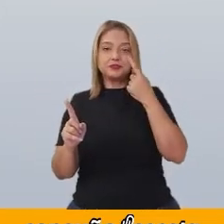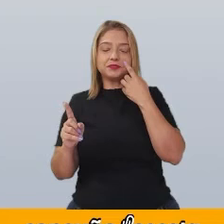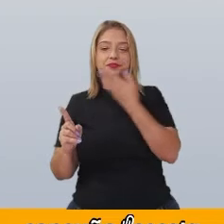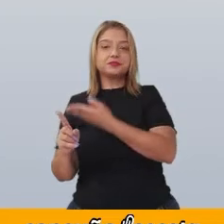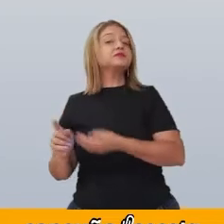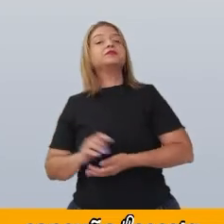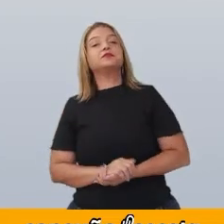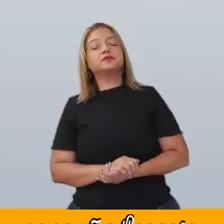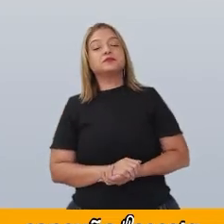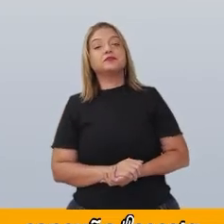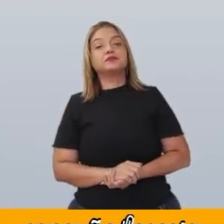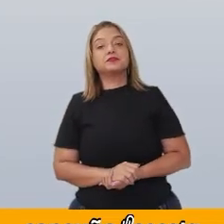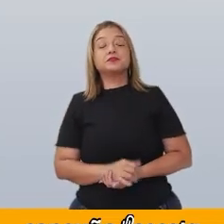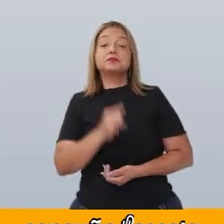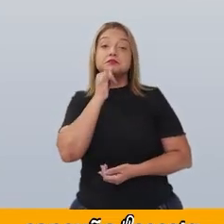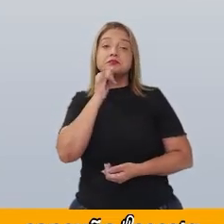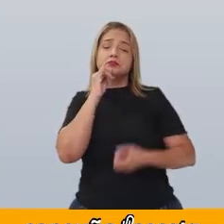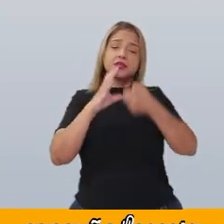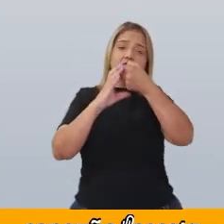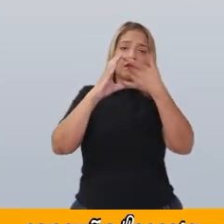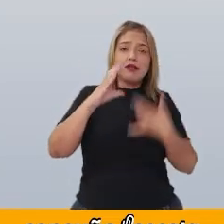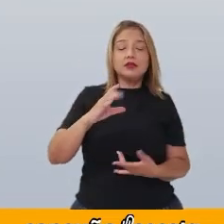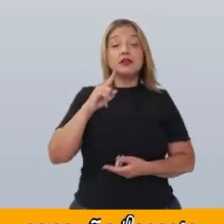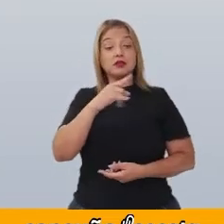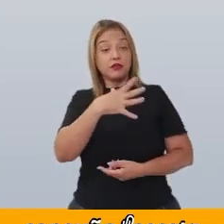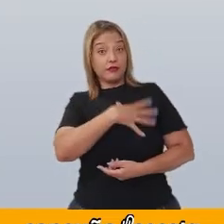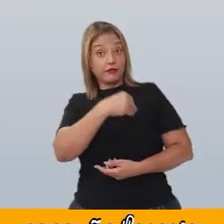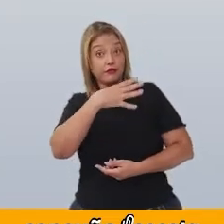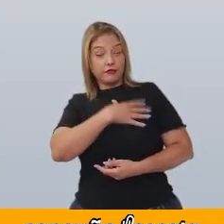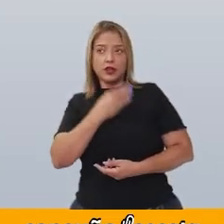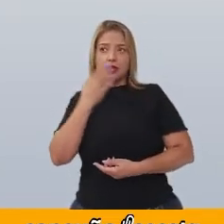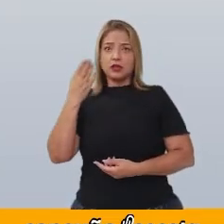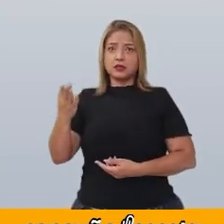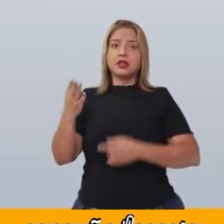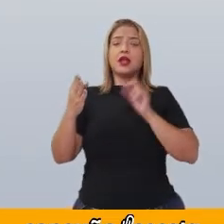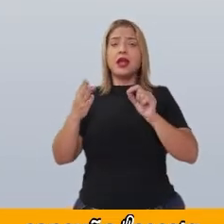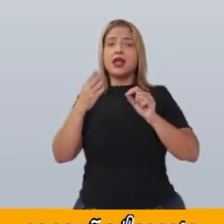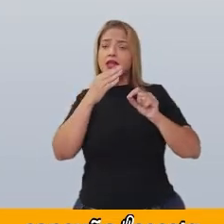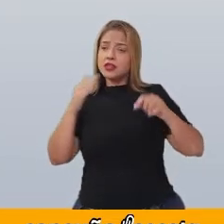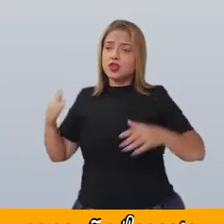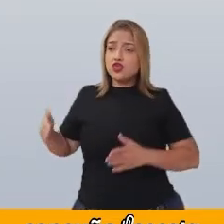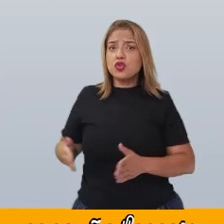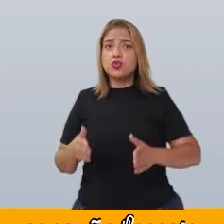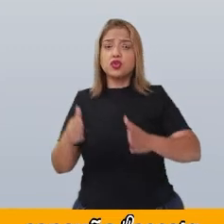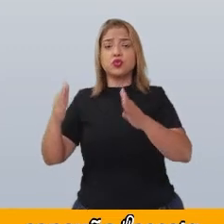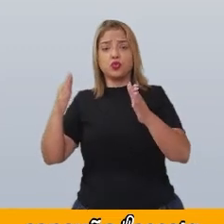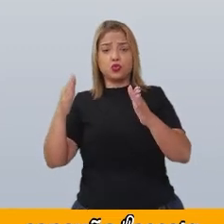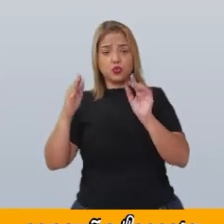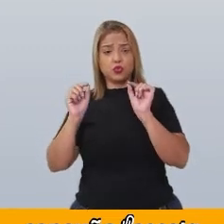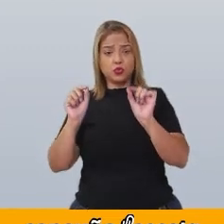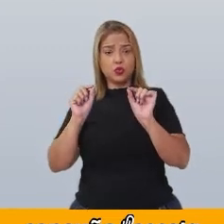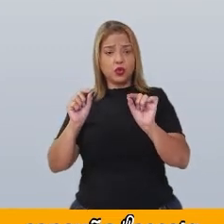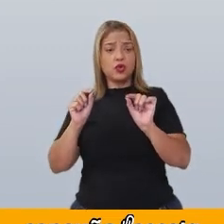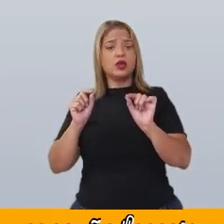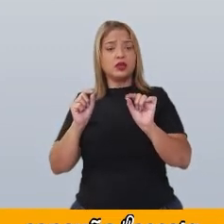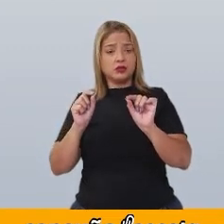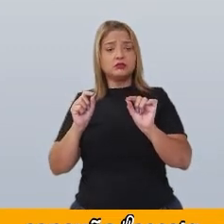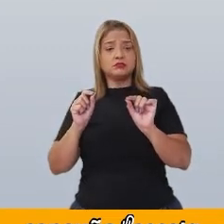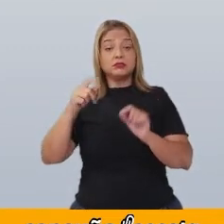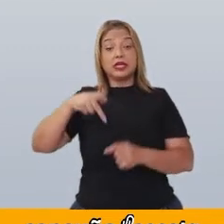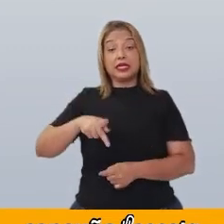Por exemplo, ele era filho do sagrado rio Quipsos. Ele era